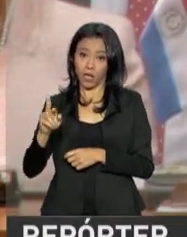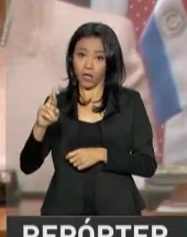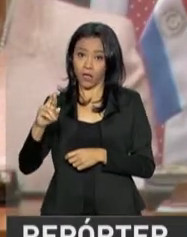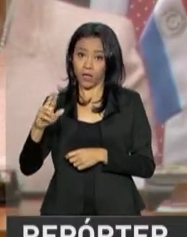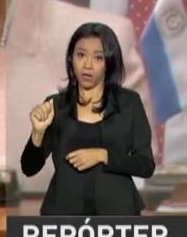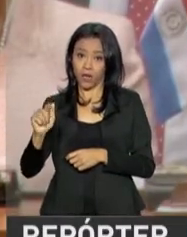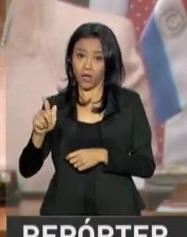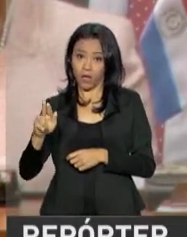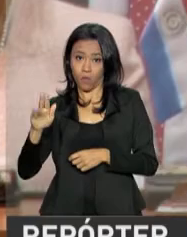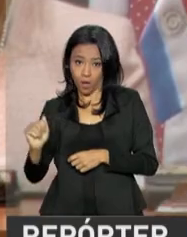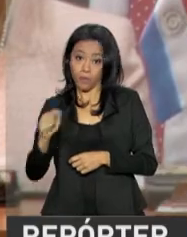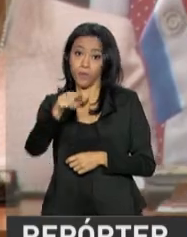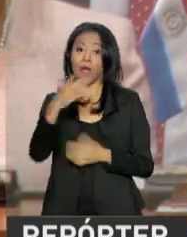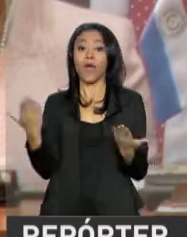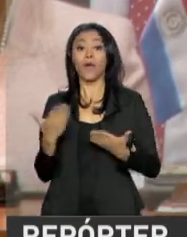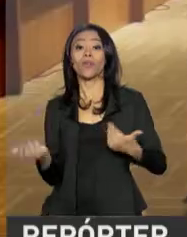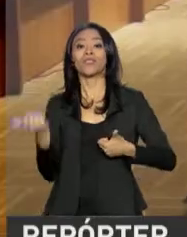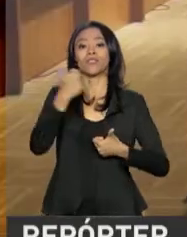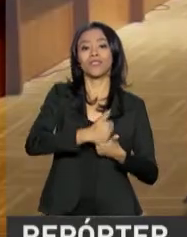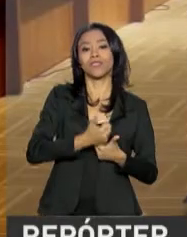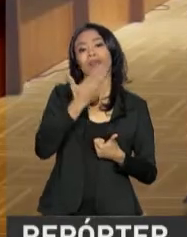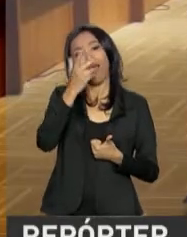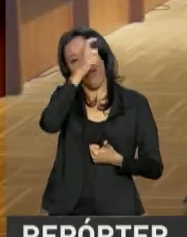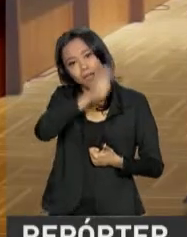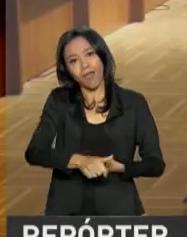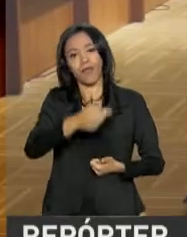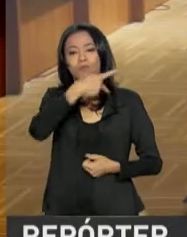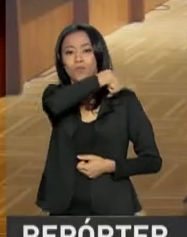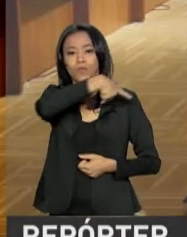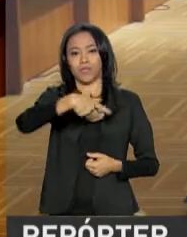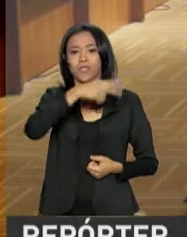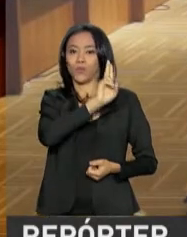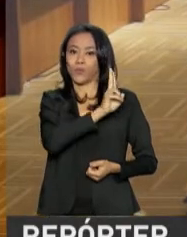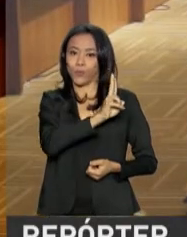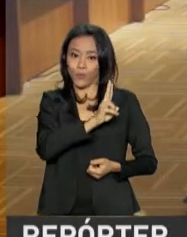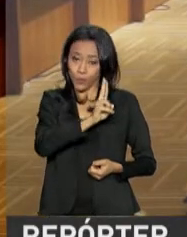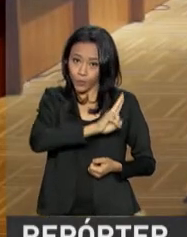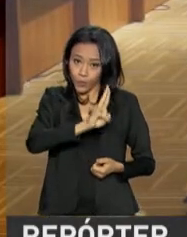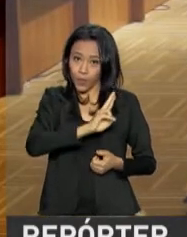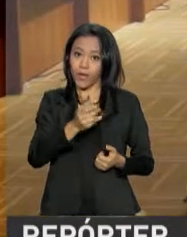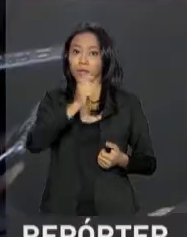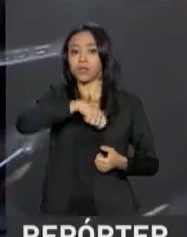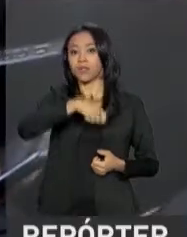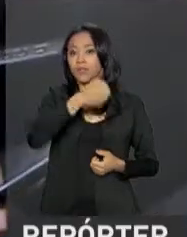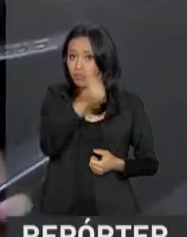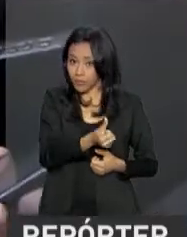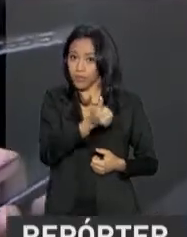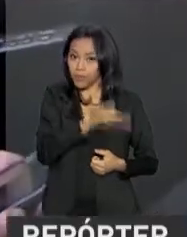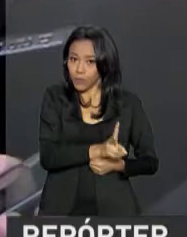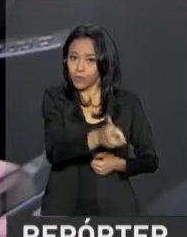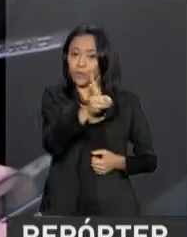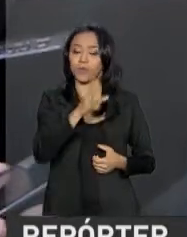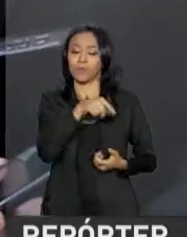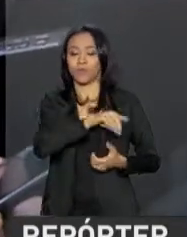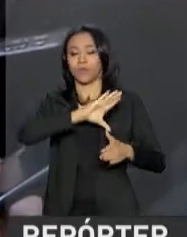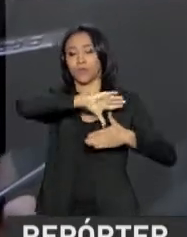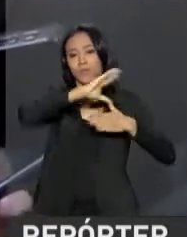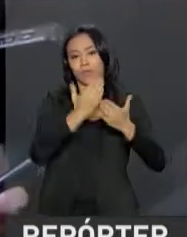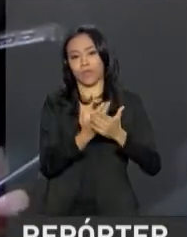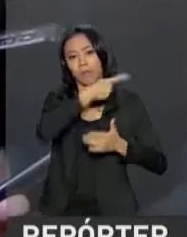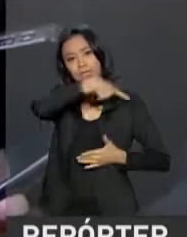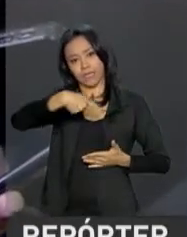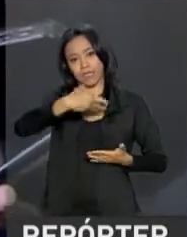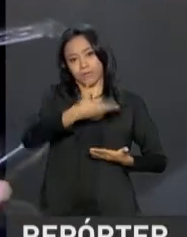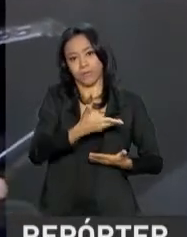temporária do mercosul para o uruguai que vai ficar no comando pelos próximos seis meses esta reunião foi muito produtiva embora só